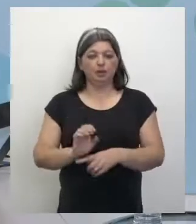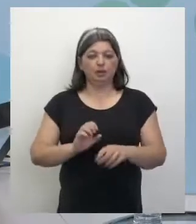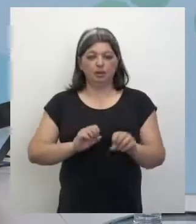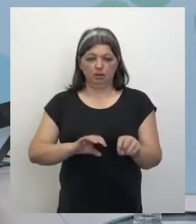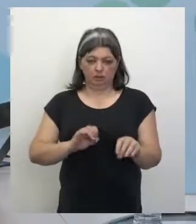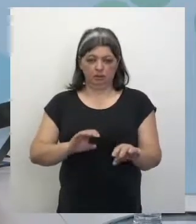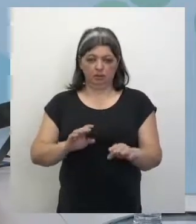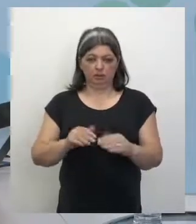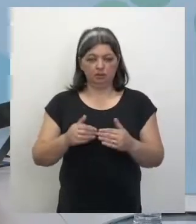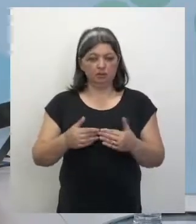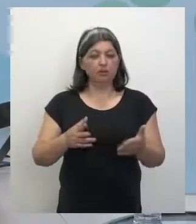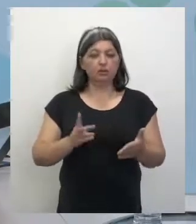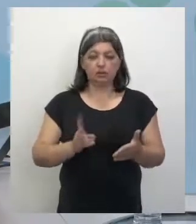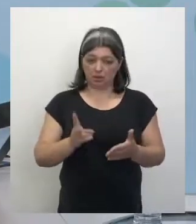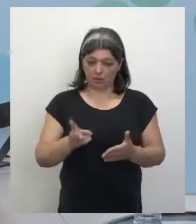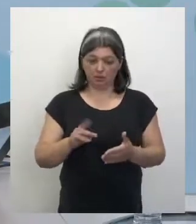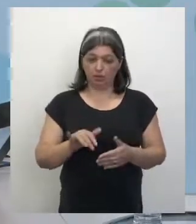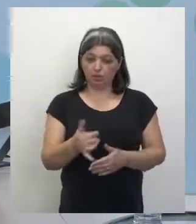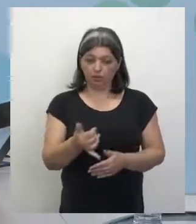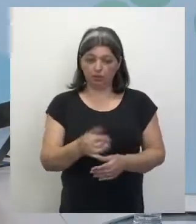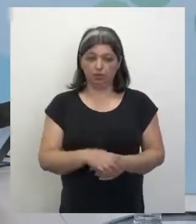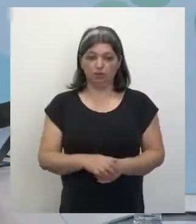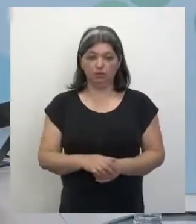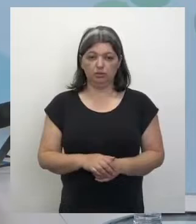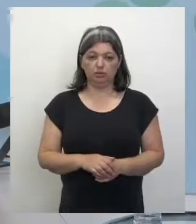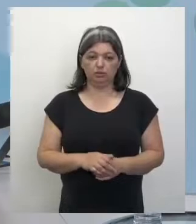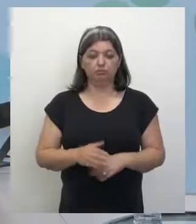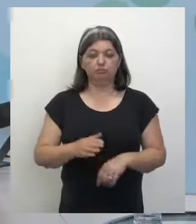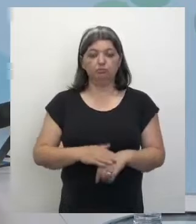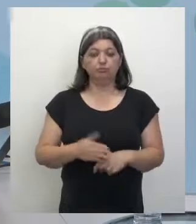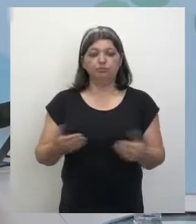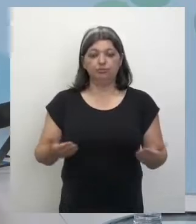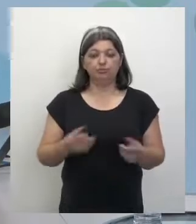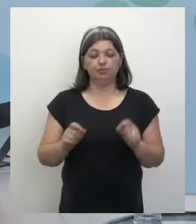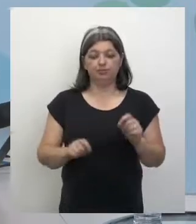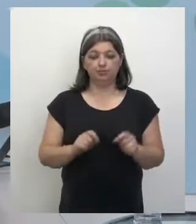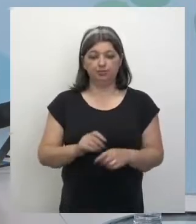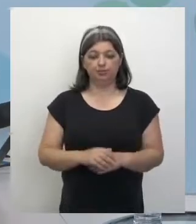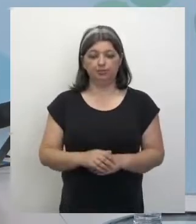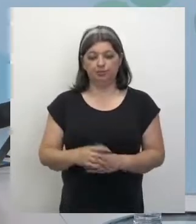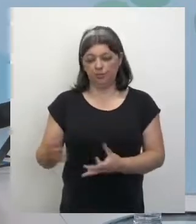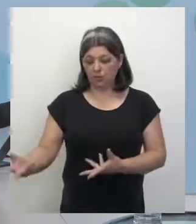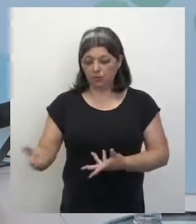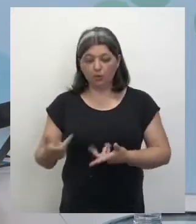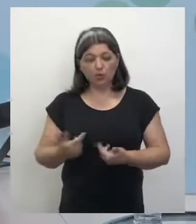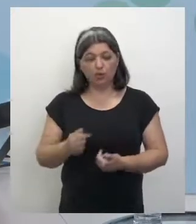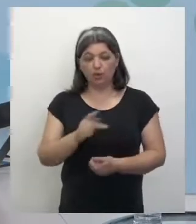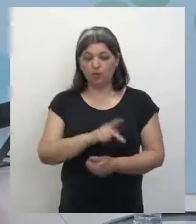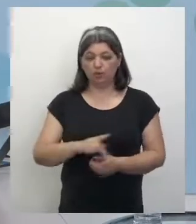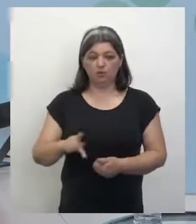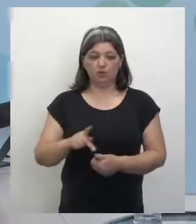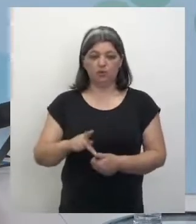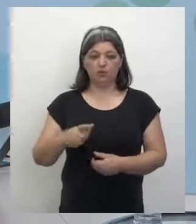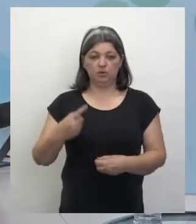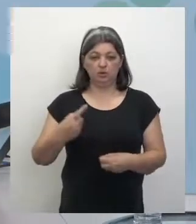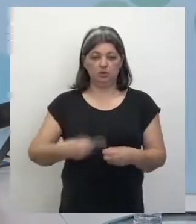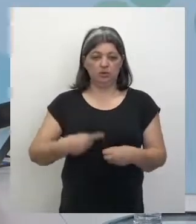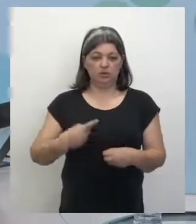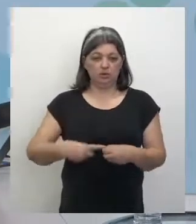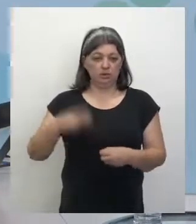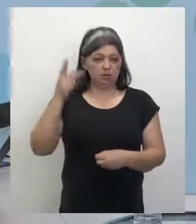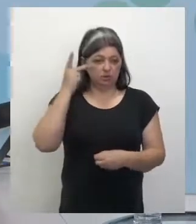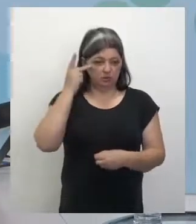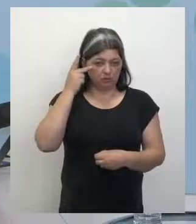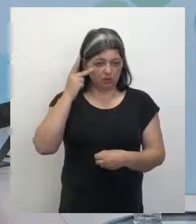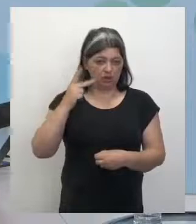as portas abertas para professores e o que nós fizemos hoje foi convidar um professor da cidade de Dracena, o nome dele